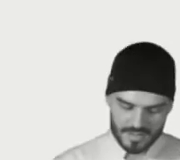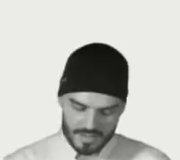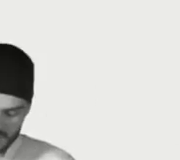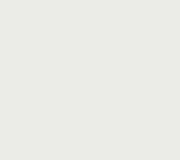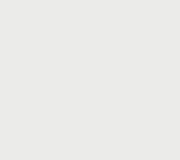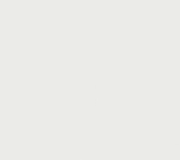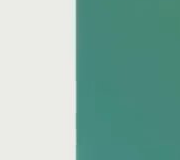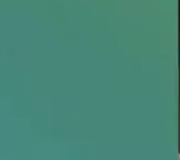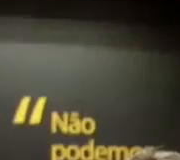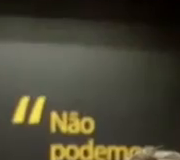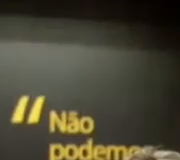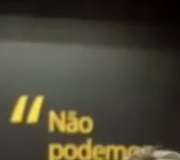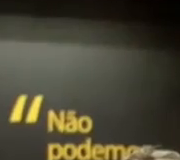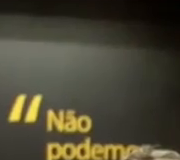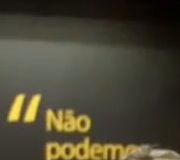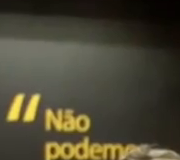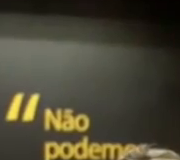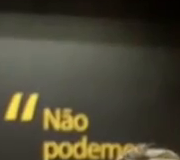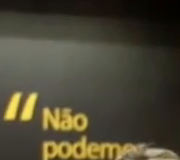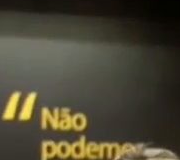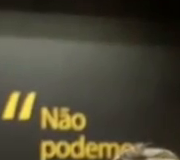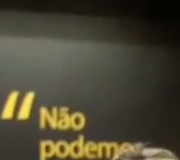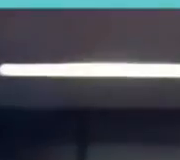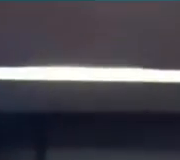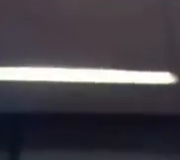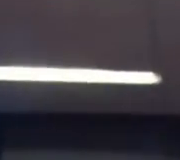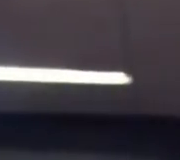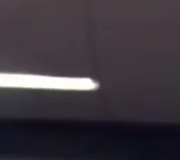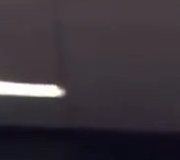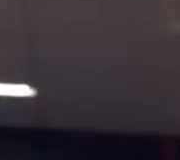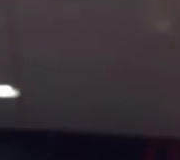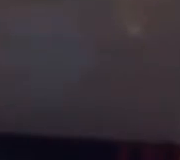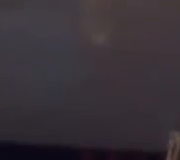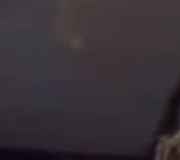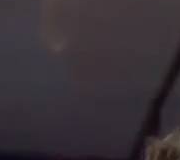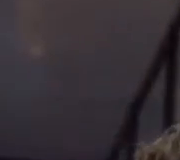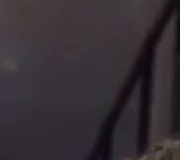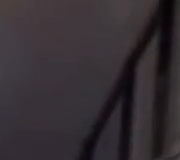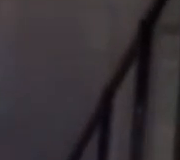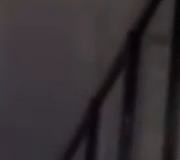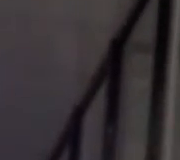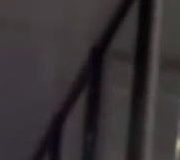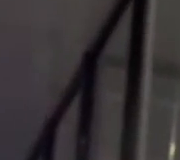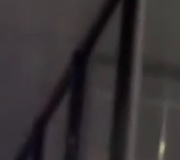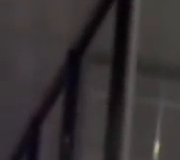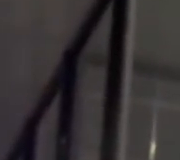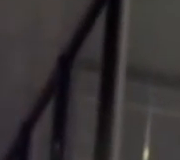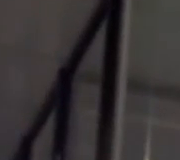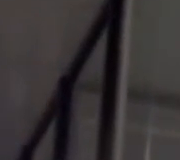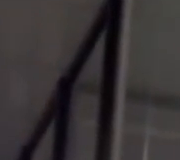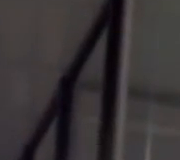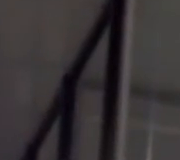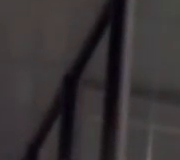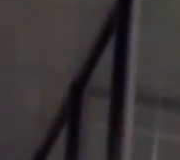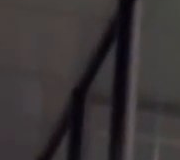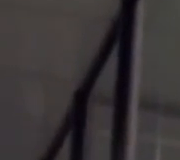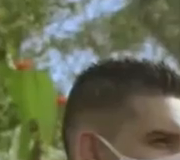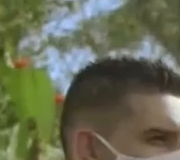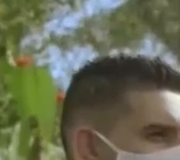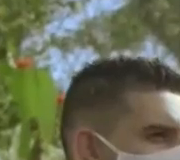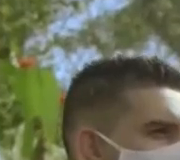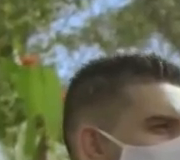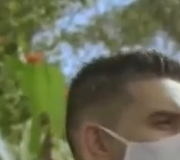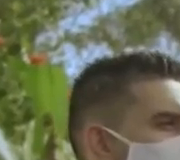coletivo. Somos uma espécie de realizadores, com alta capacidade criativa, que pode sim mudar os rumos do